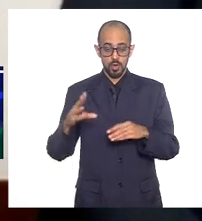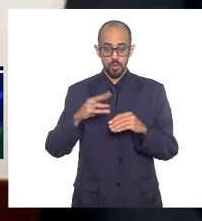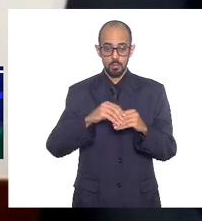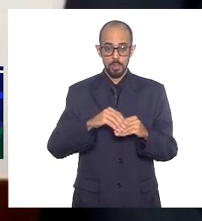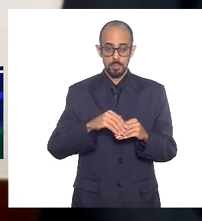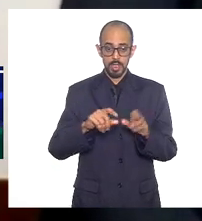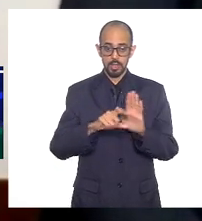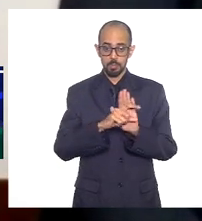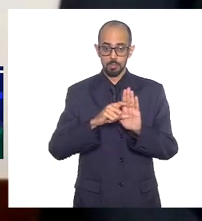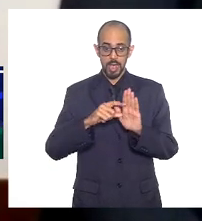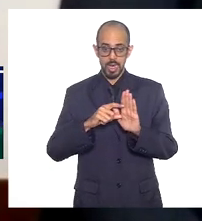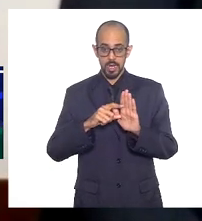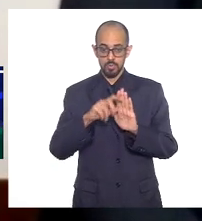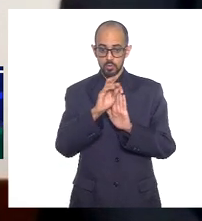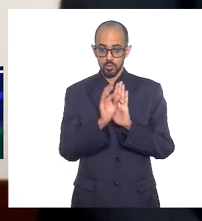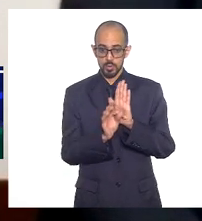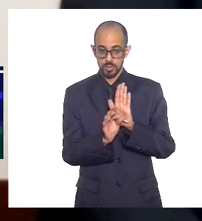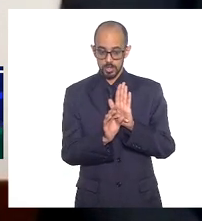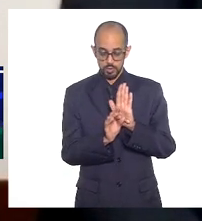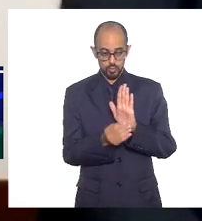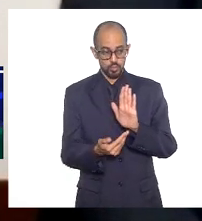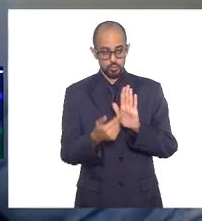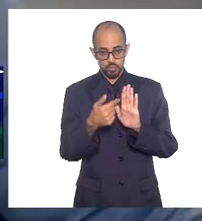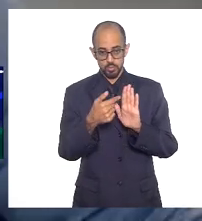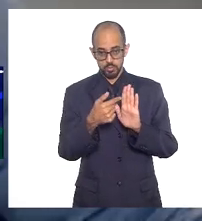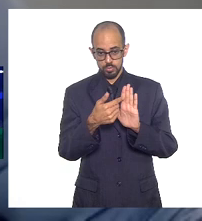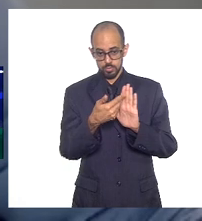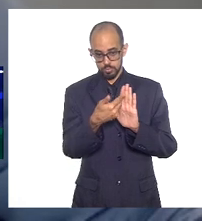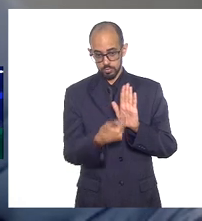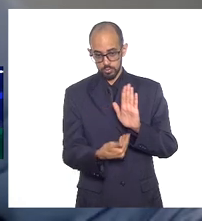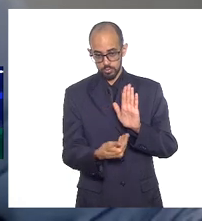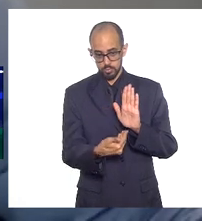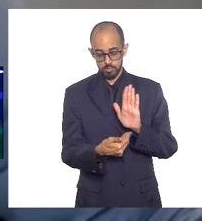redação. Tá ok, Valdeck? Tô ouvindo.